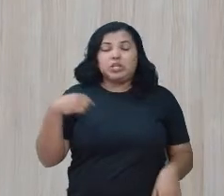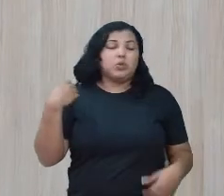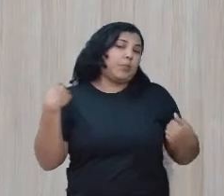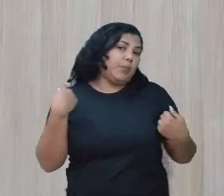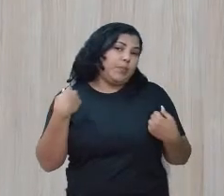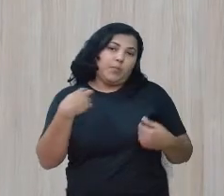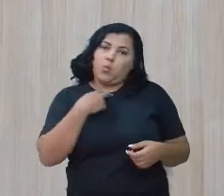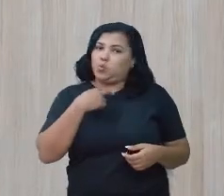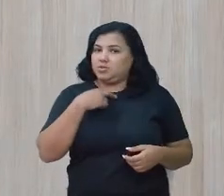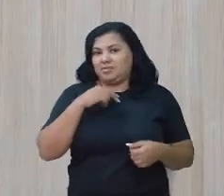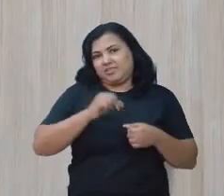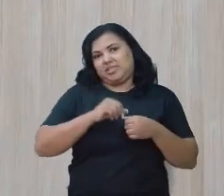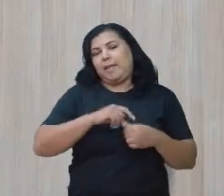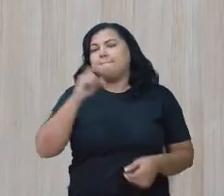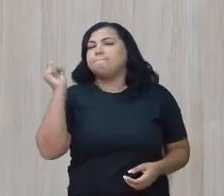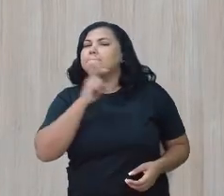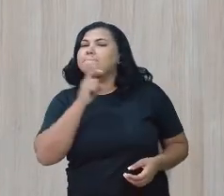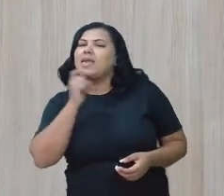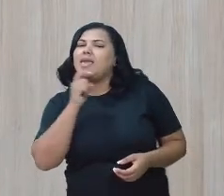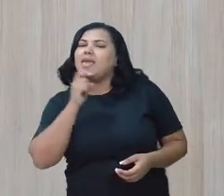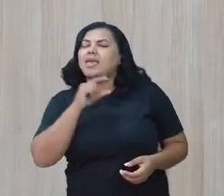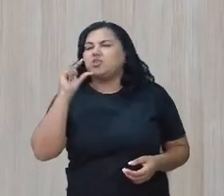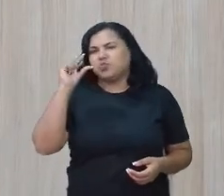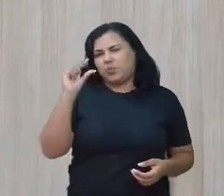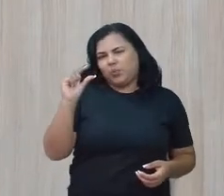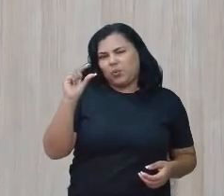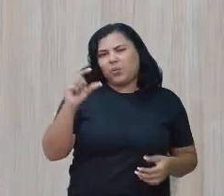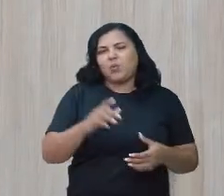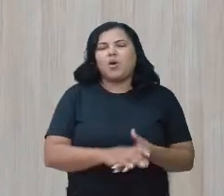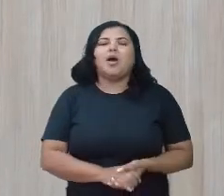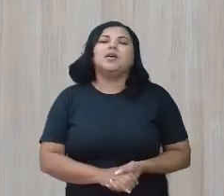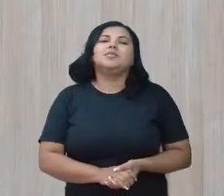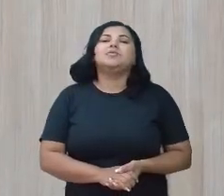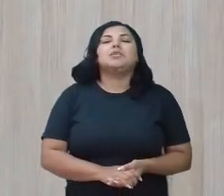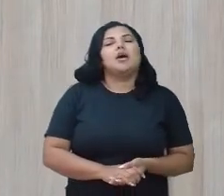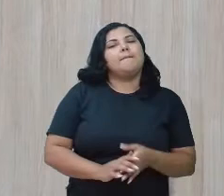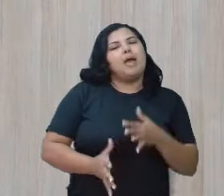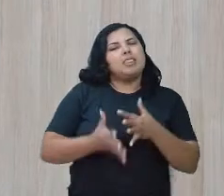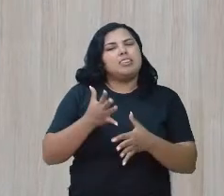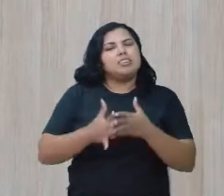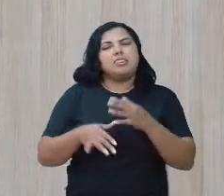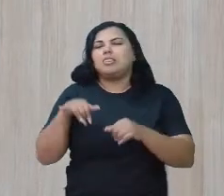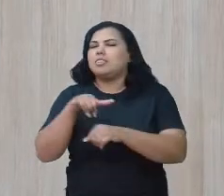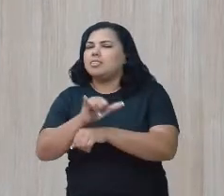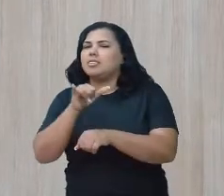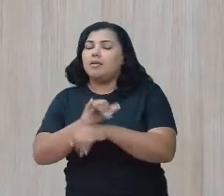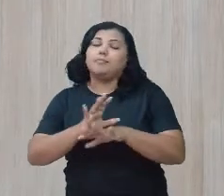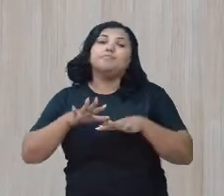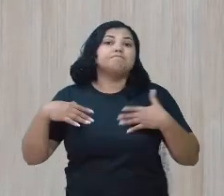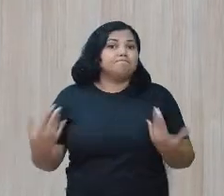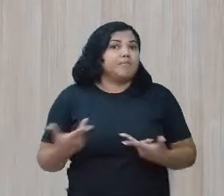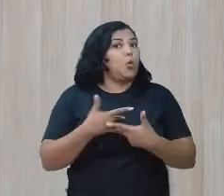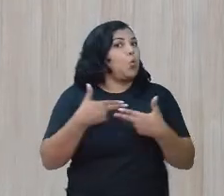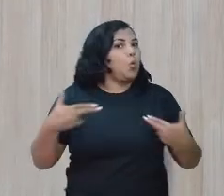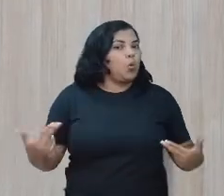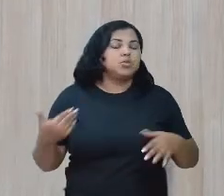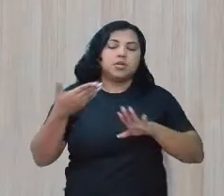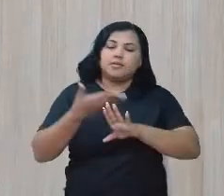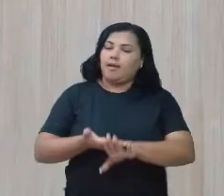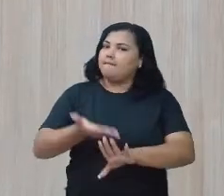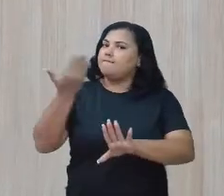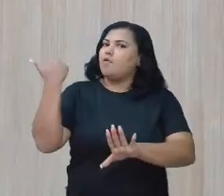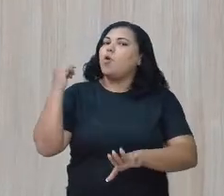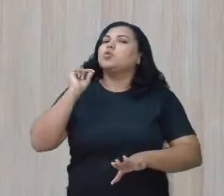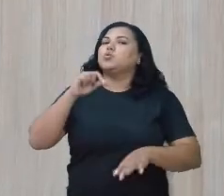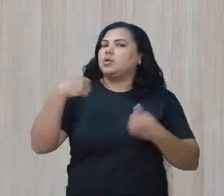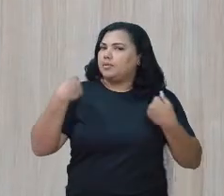tipo mente, né? Pequenas mentiras, pequenas trapaças, né? Coisas que são fora do